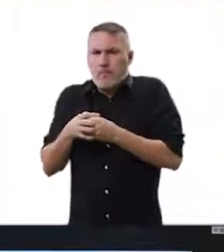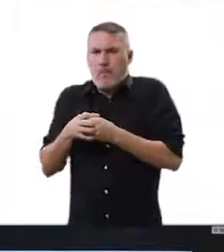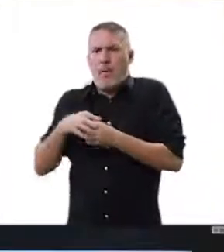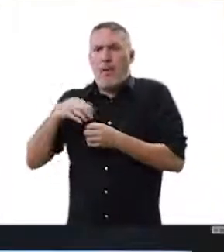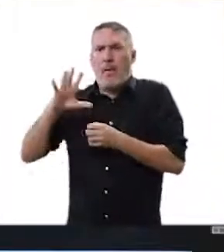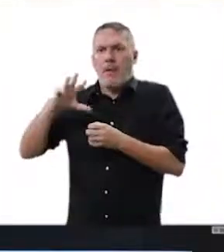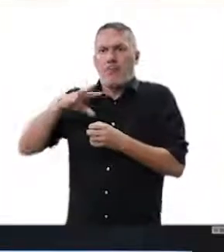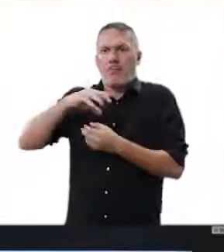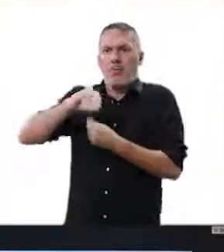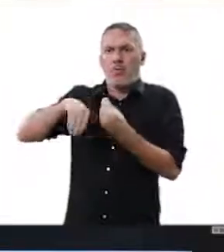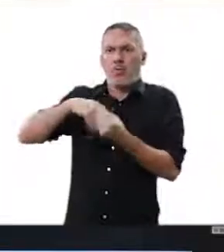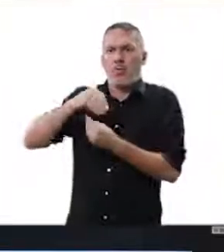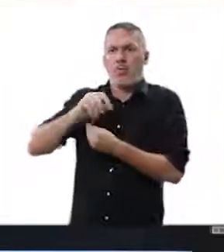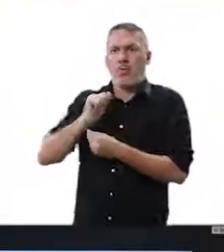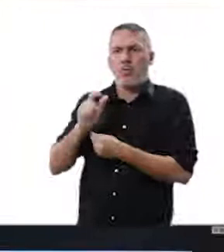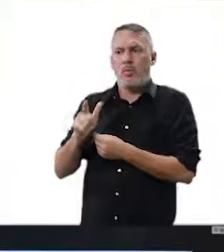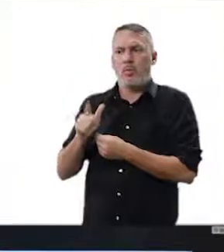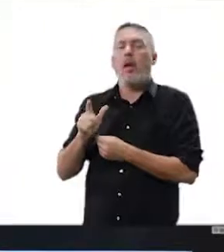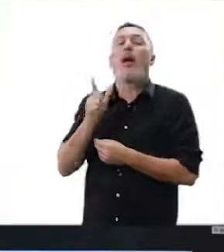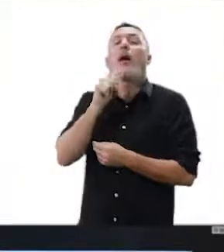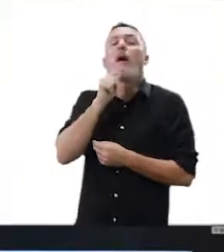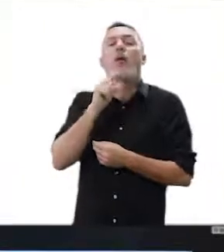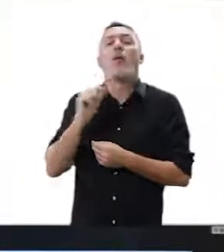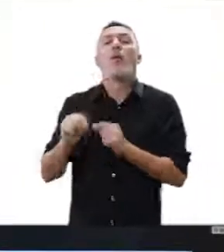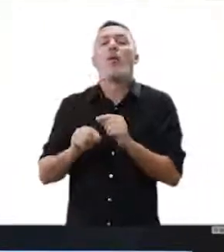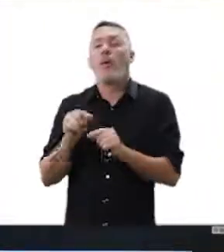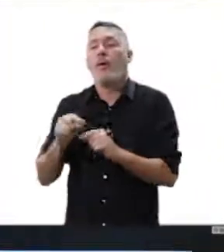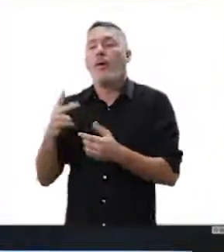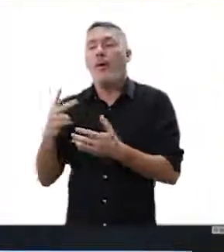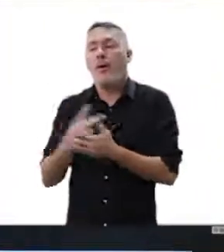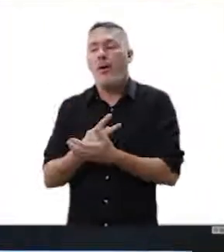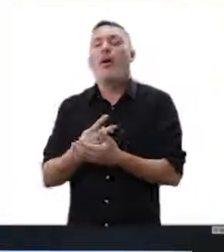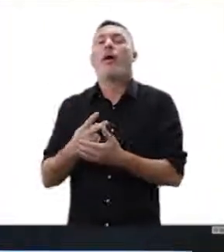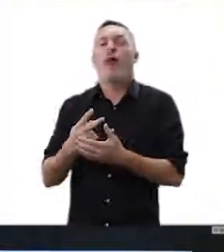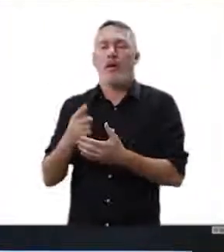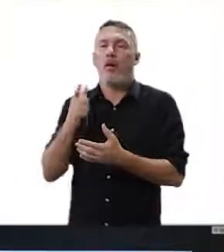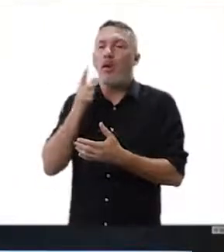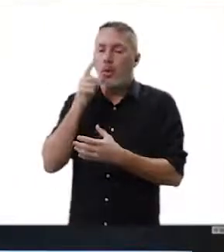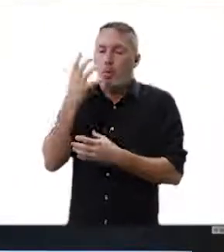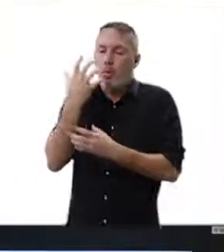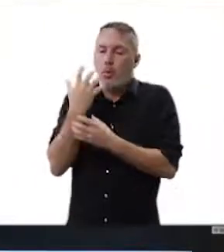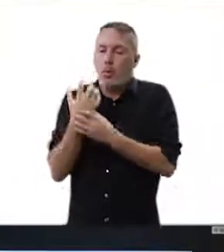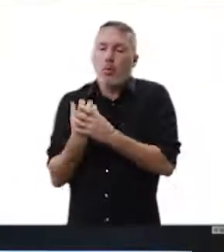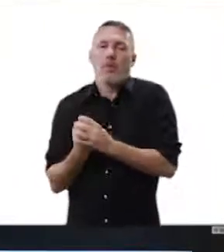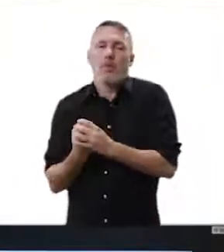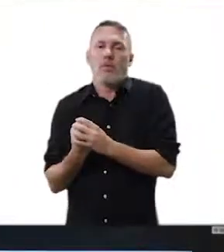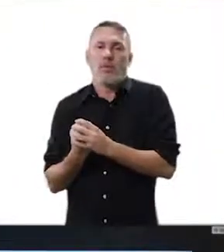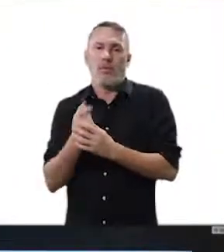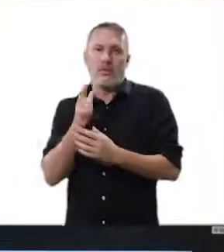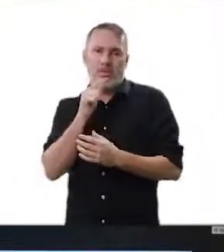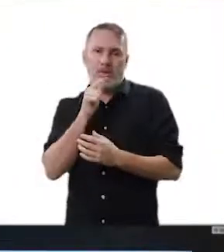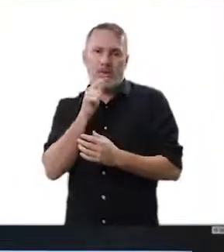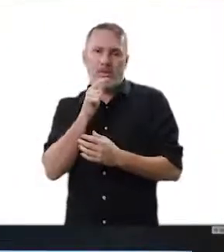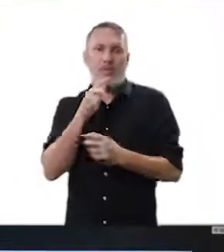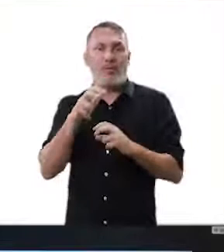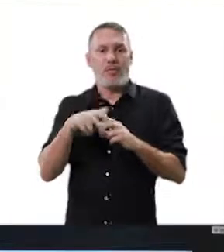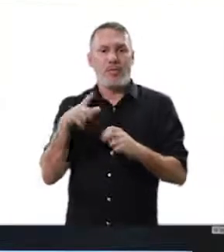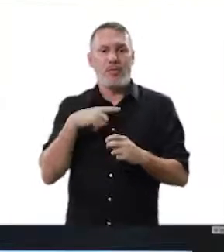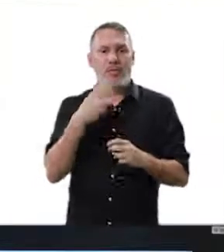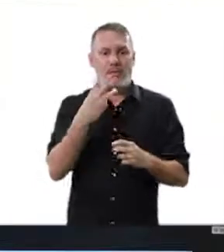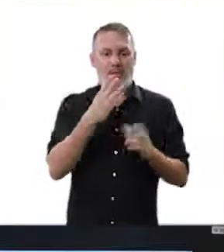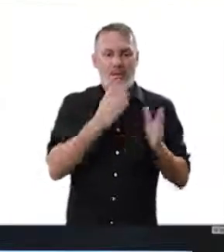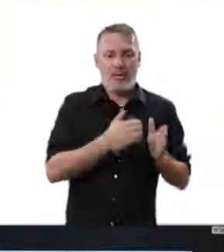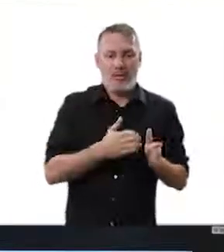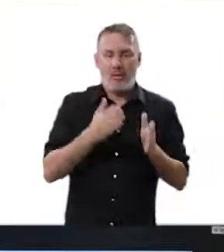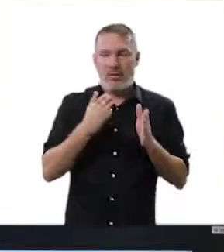túrgida, túrgida, podendo até sofrer lise. Um outro tipo de exemplo que a gente pode usar também é quando a gente pensa em